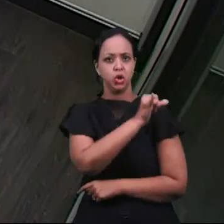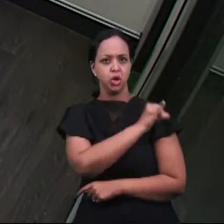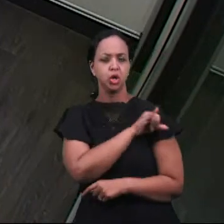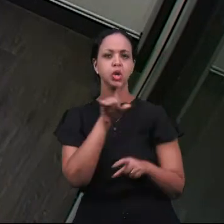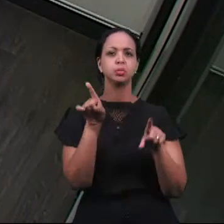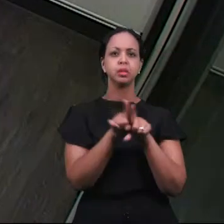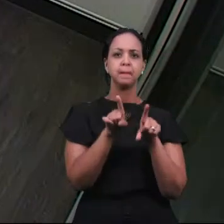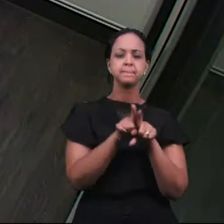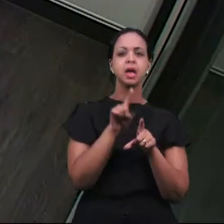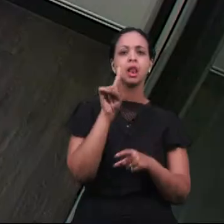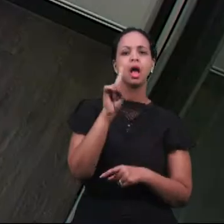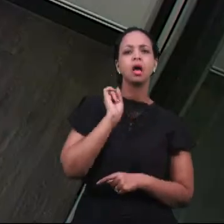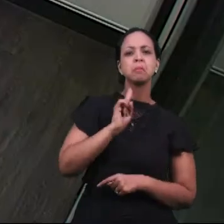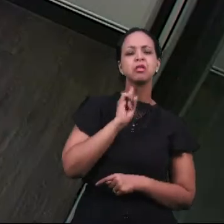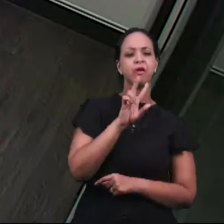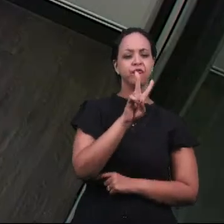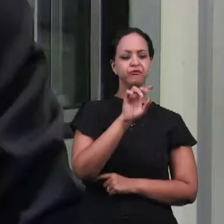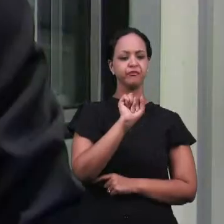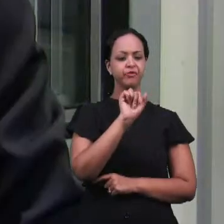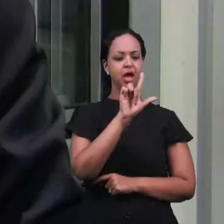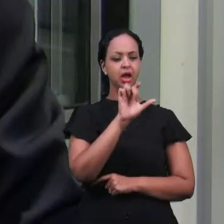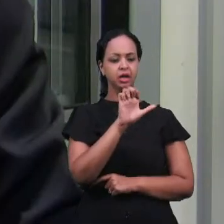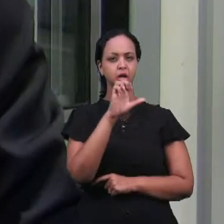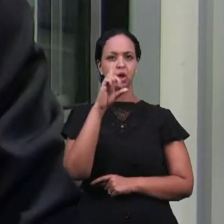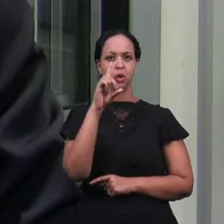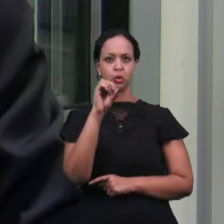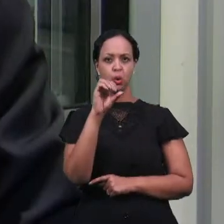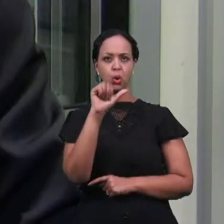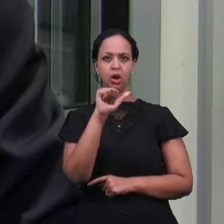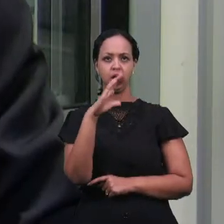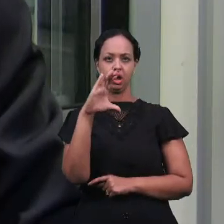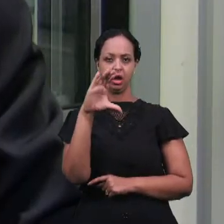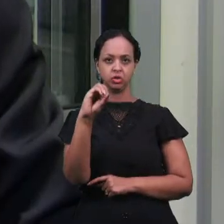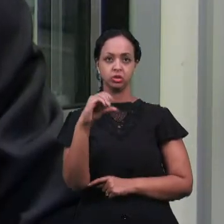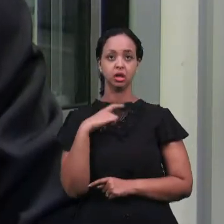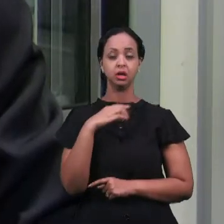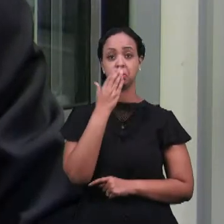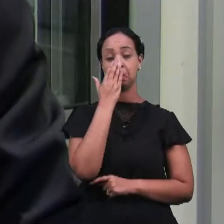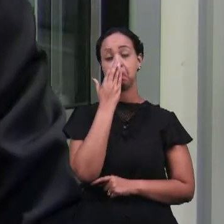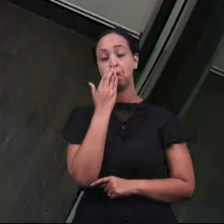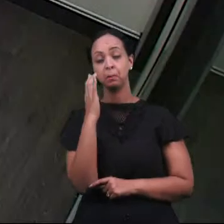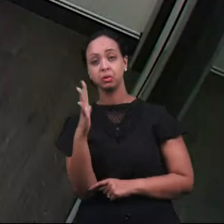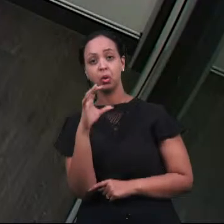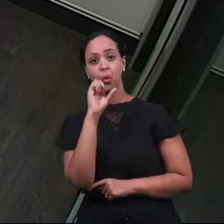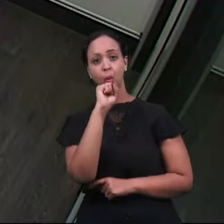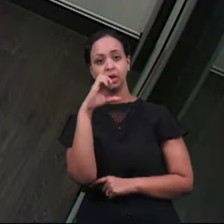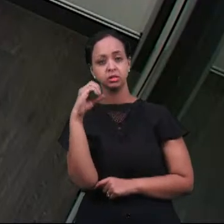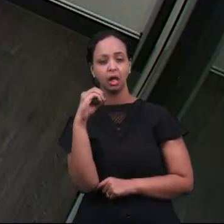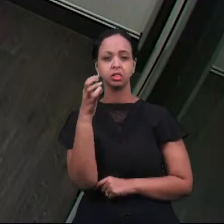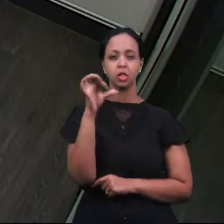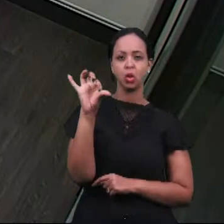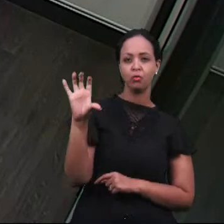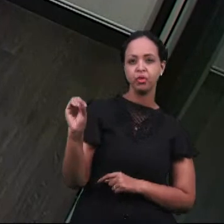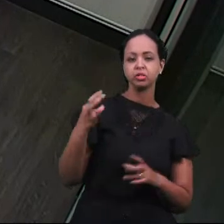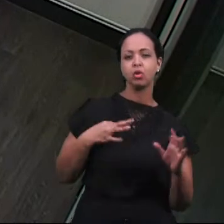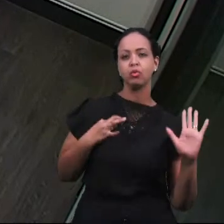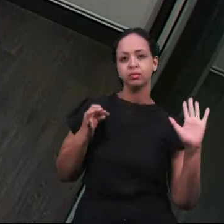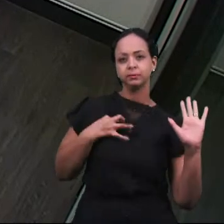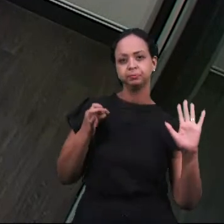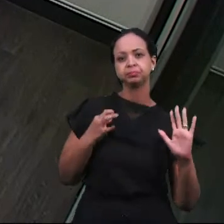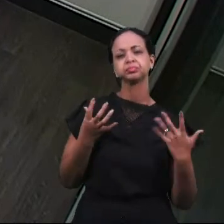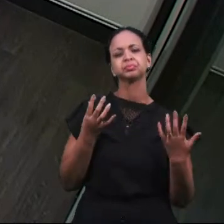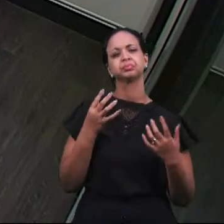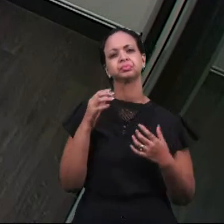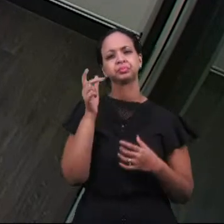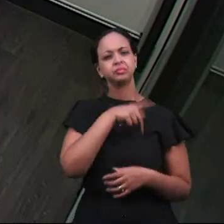Aço. Então, nós temos aproximadamente, são 80 a 90 voluntários, Jorge. Glória a Deus. Irmãs, professoras,